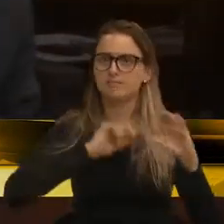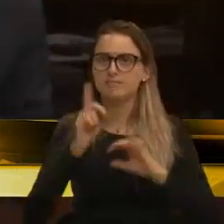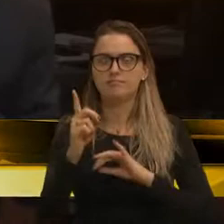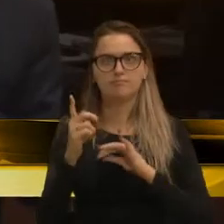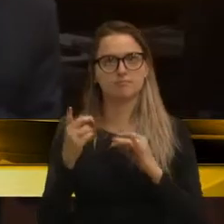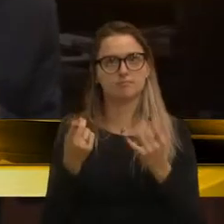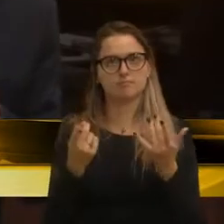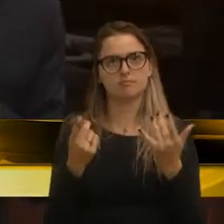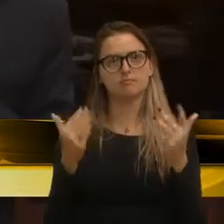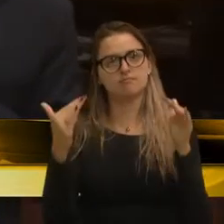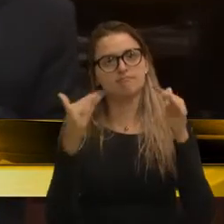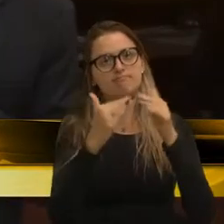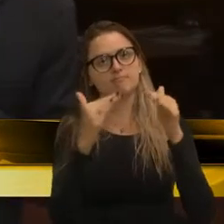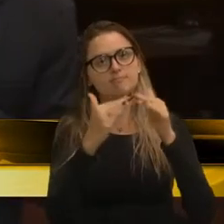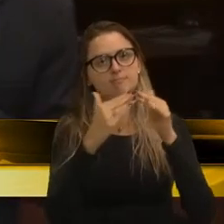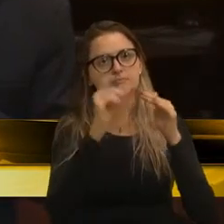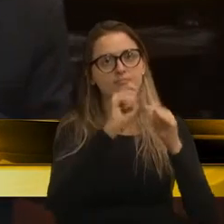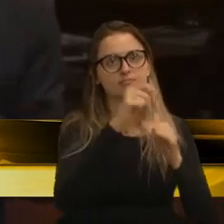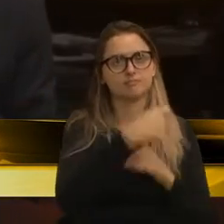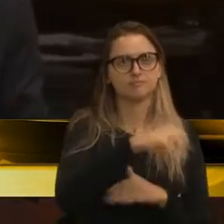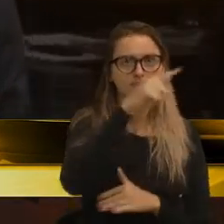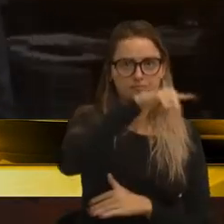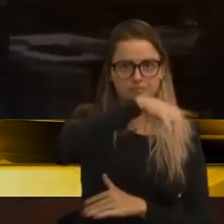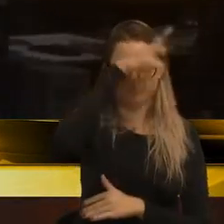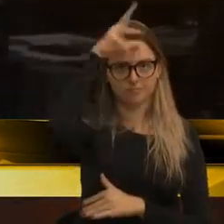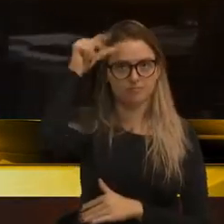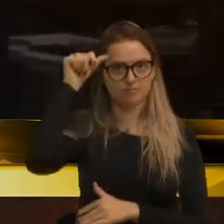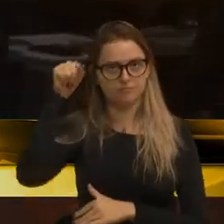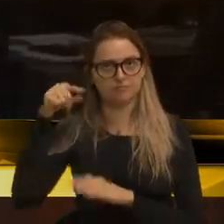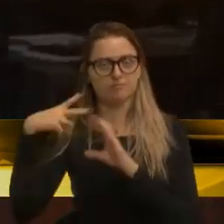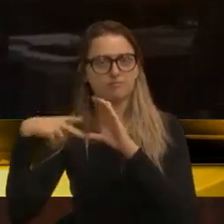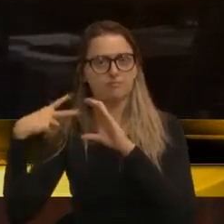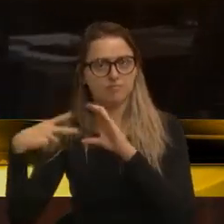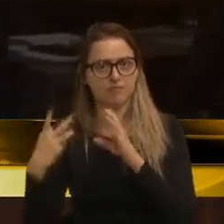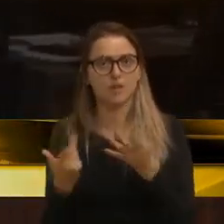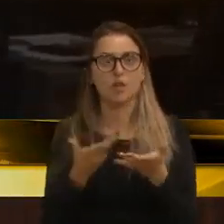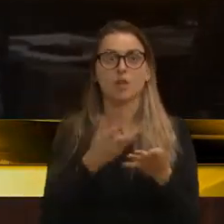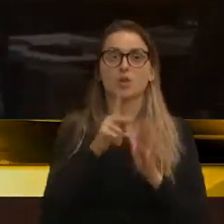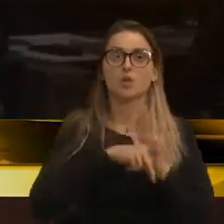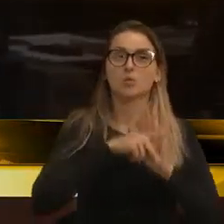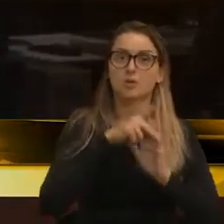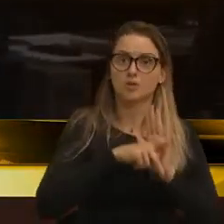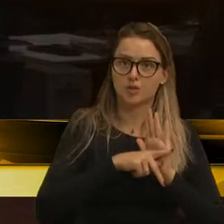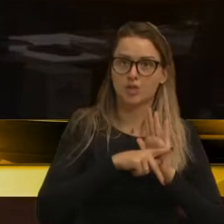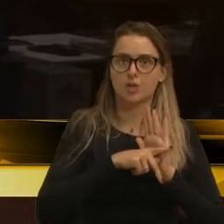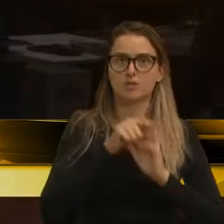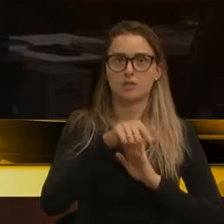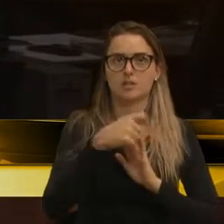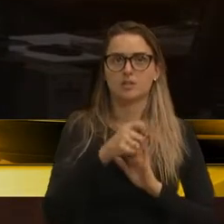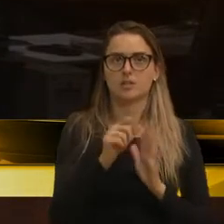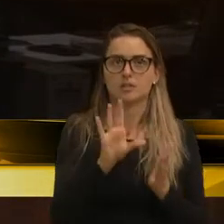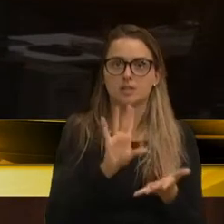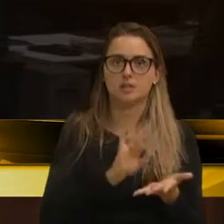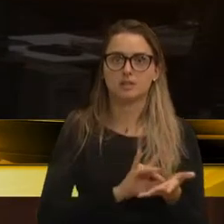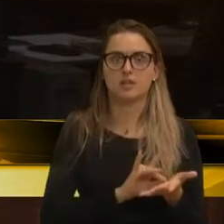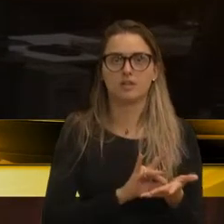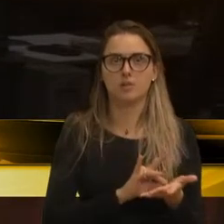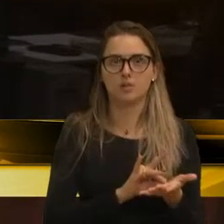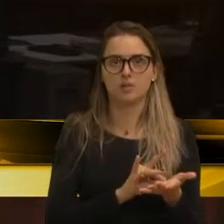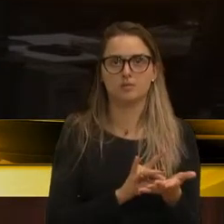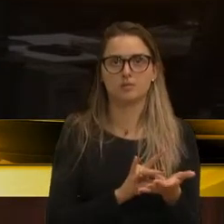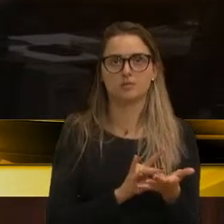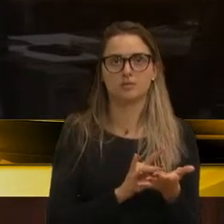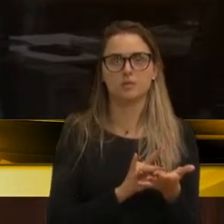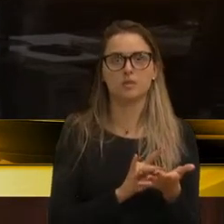harmonia que precisa ter entre legislativo e executivo, Essa é a sugestão. né? Então, o projeto aprovado aqui tem que ser consistente. Ele tem